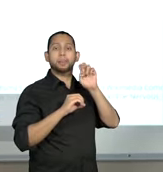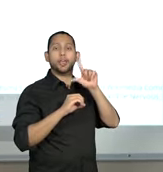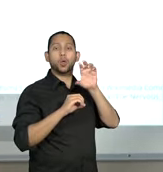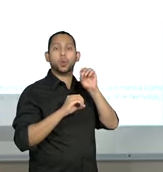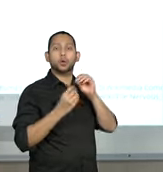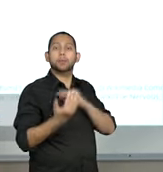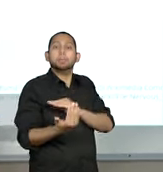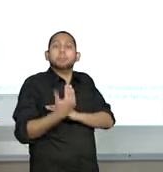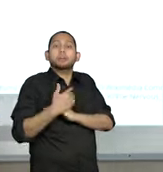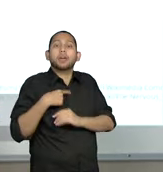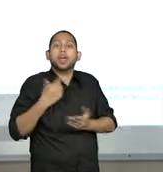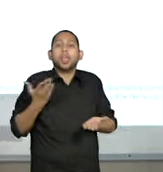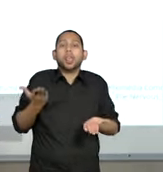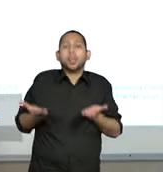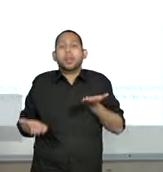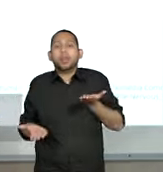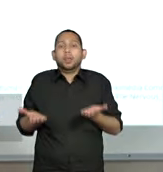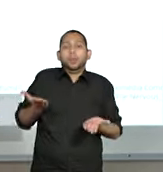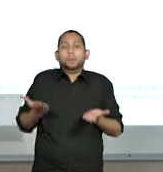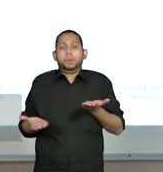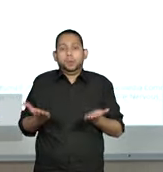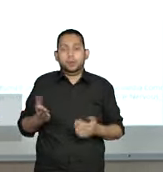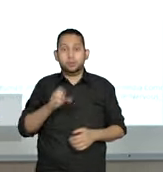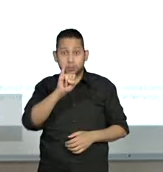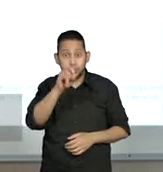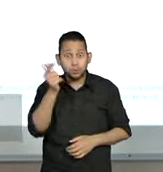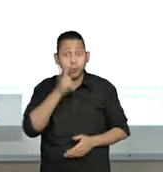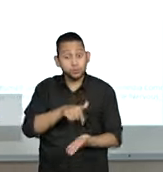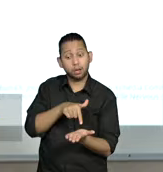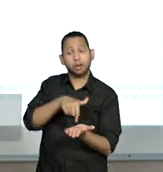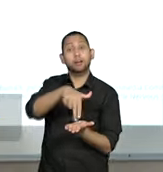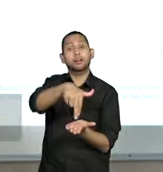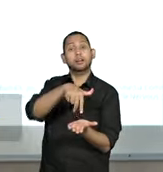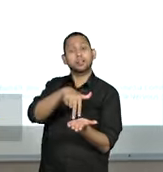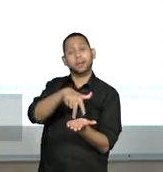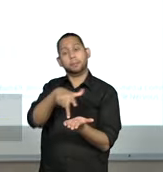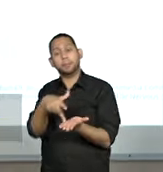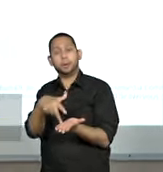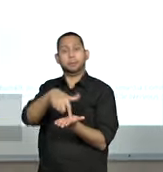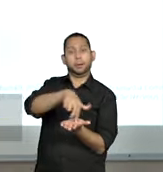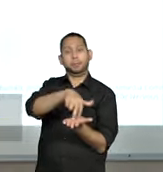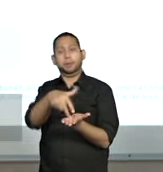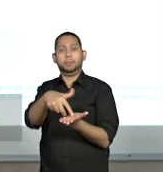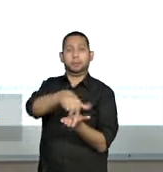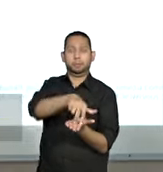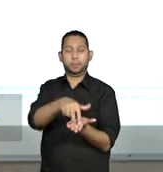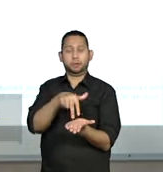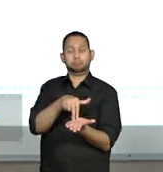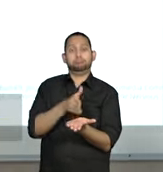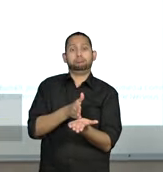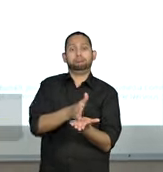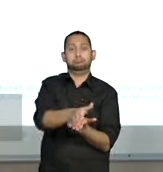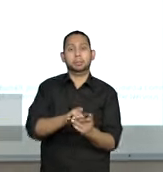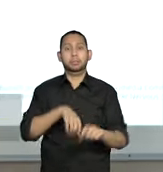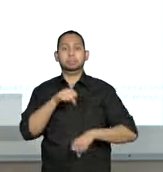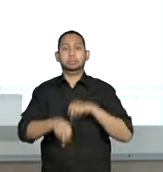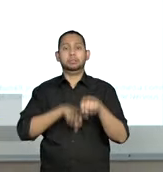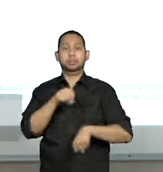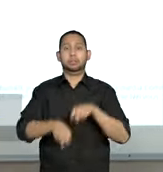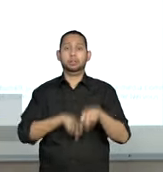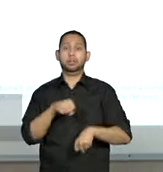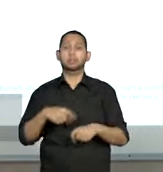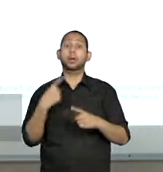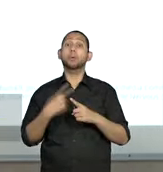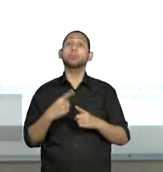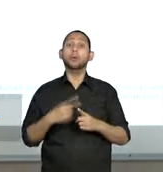consegue andar por aí, dar os seus passos, andar de bicicleta, porque você tem um